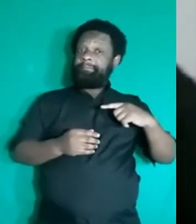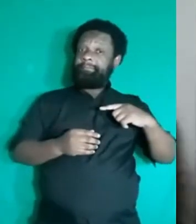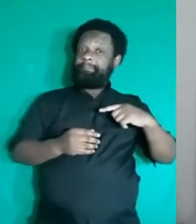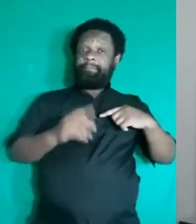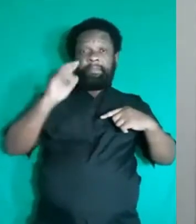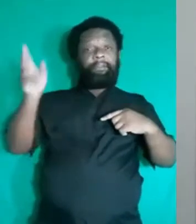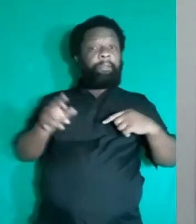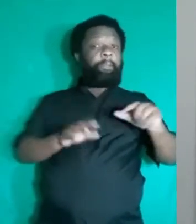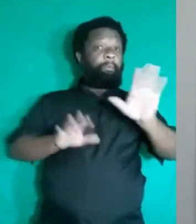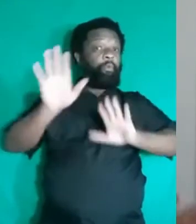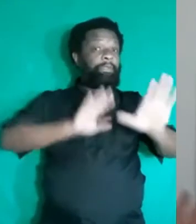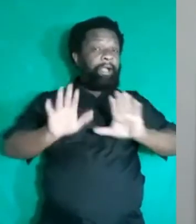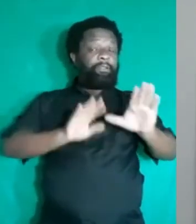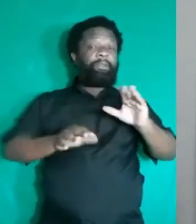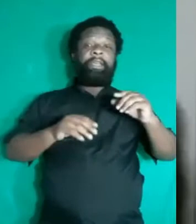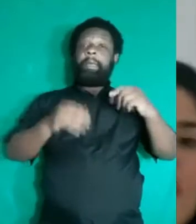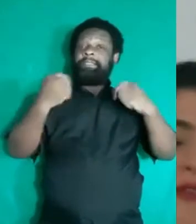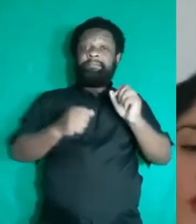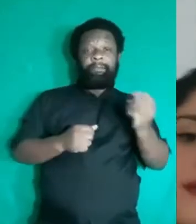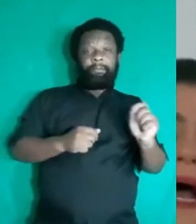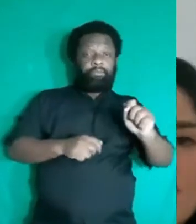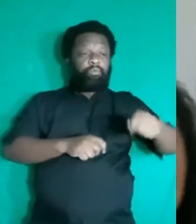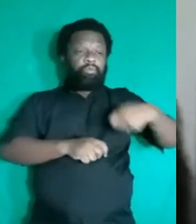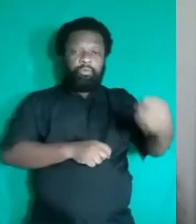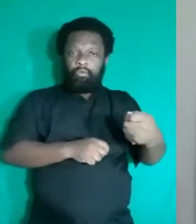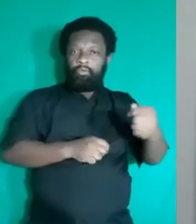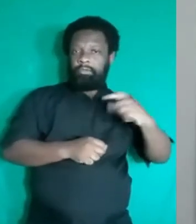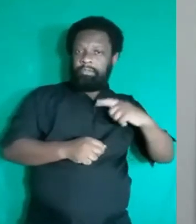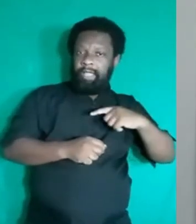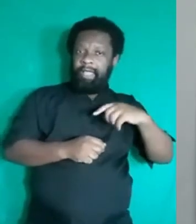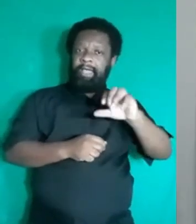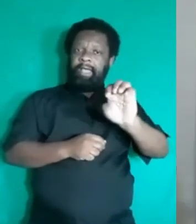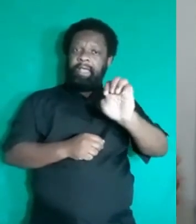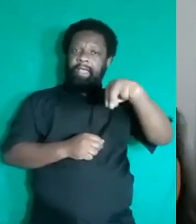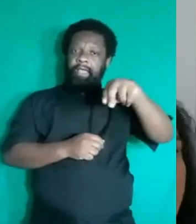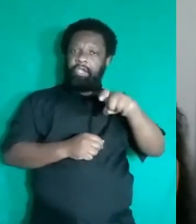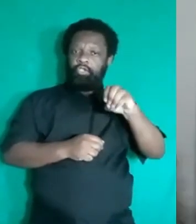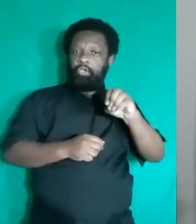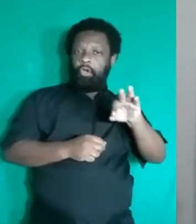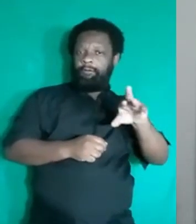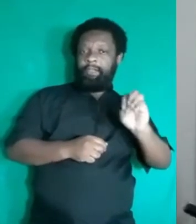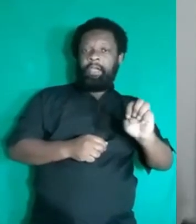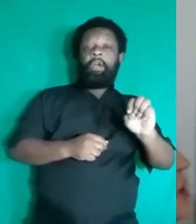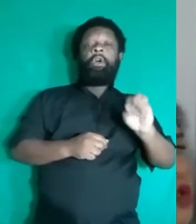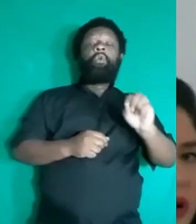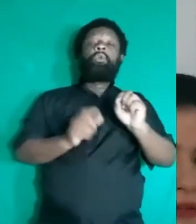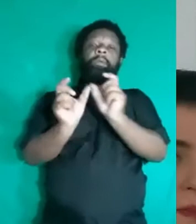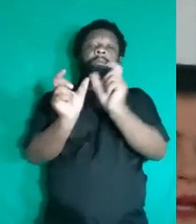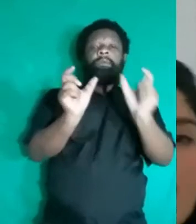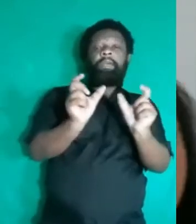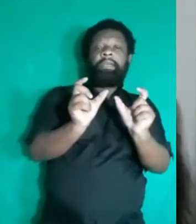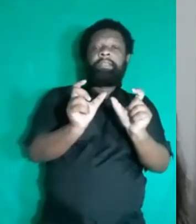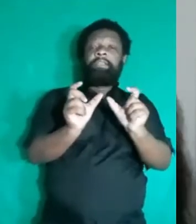clorídrico. H2S, esse é um ácido que tem enxofre. Cuidado, pessoal, com isso. Quando nós vamos dar nome para um ácido que tem